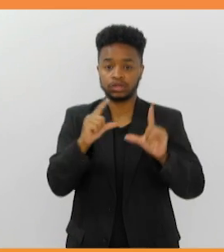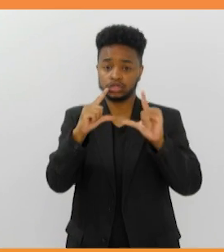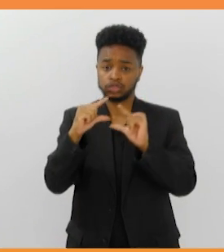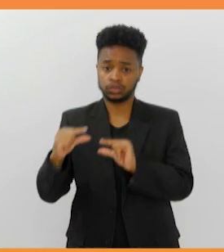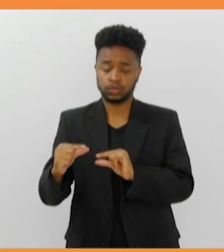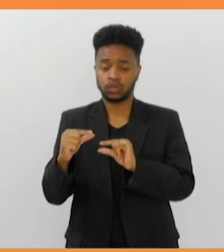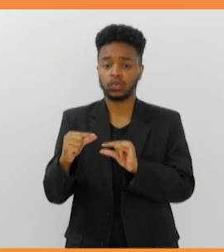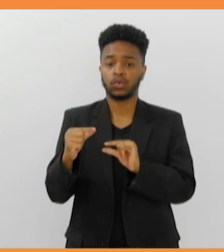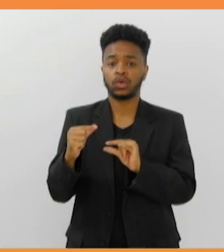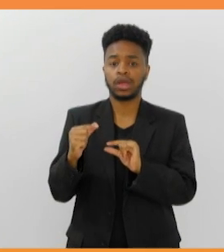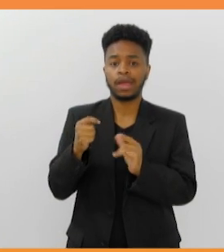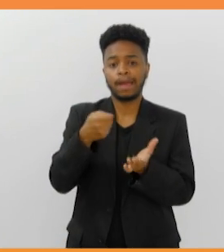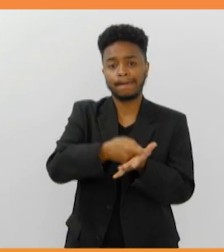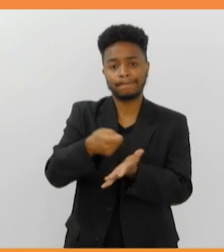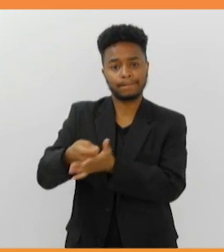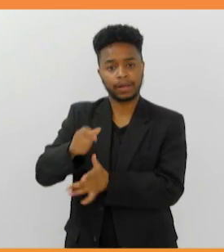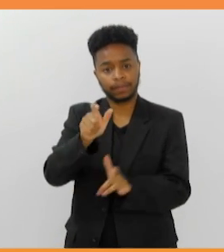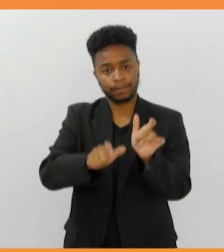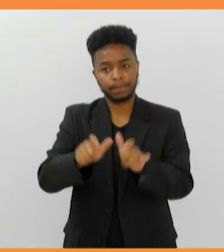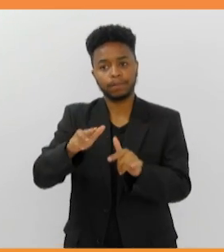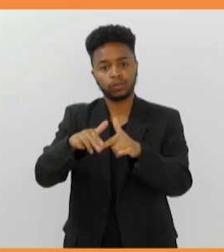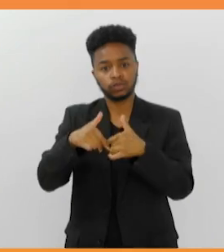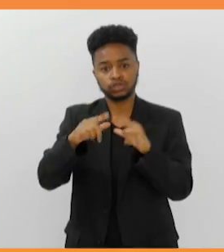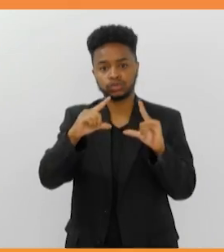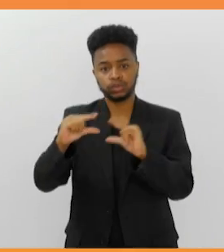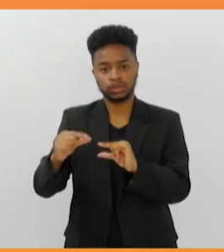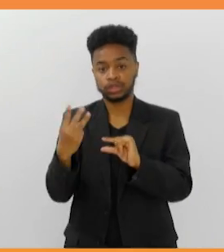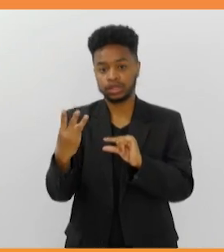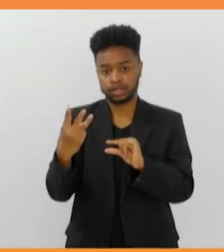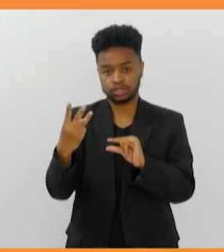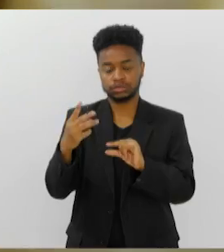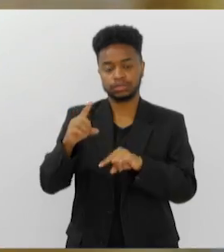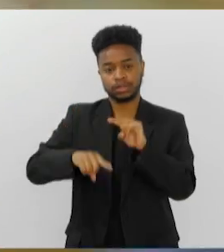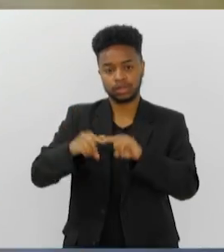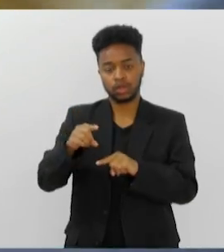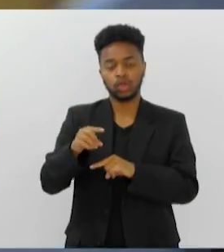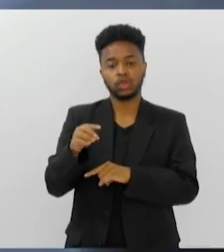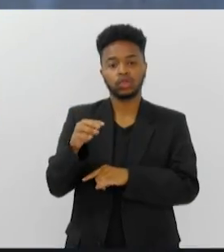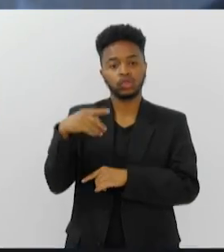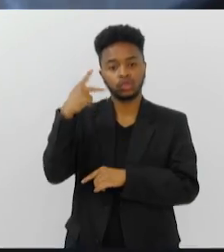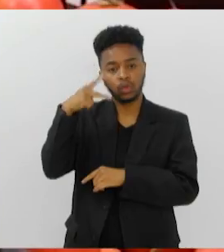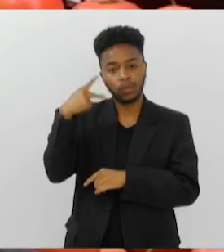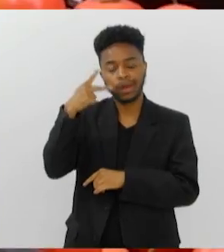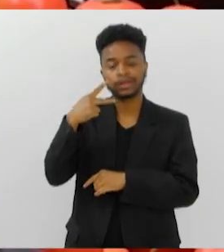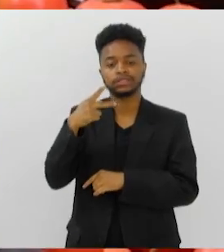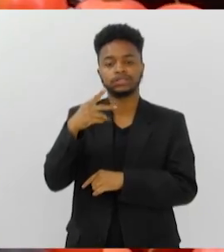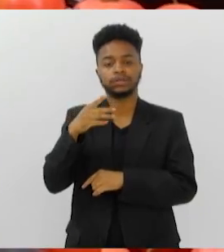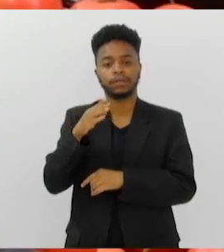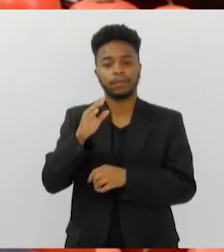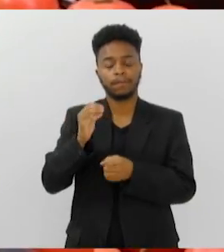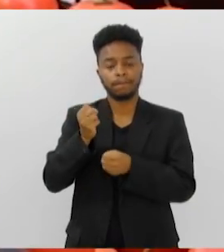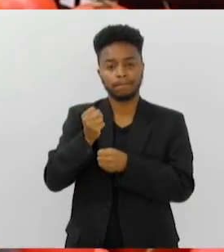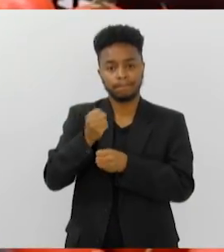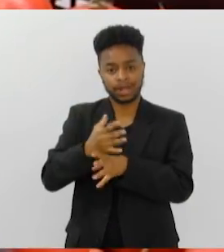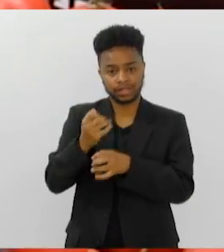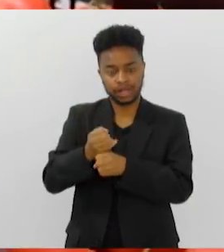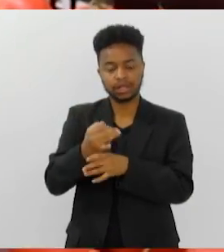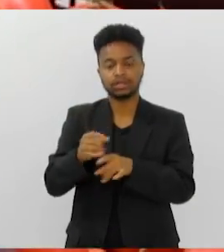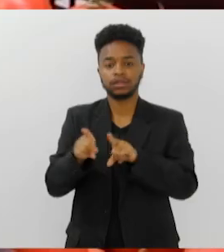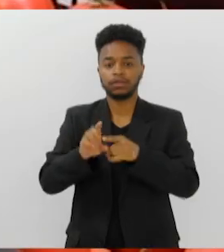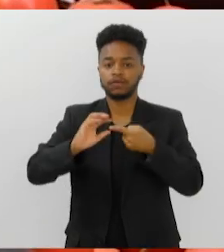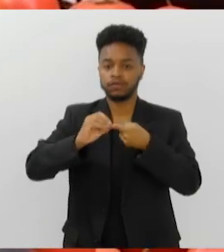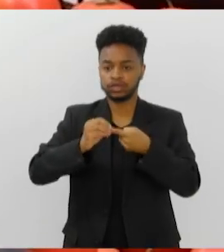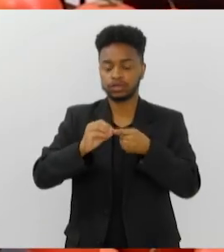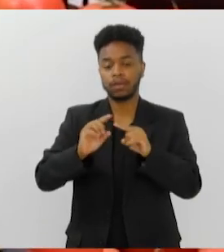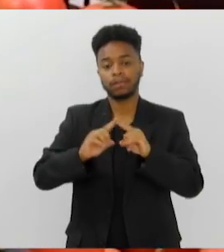famílias cariocas se deve à queda no preço de 3 produtos: tomate, batata e feijão. Com a deflação de agosto, o preço da cesta